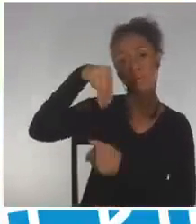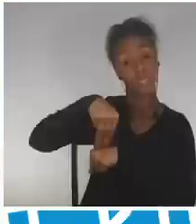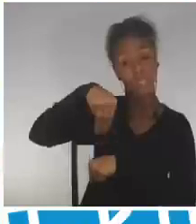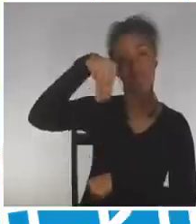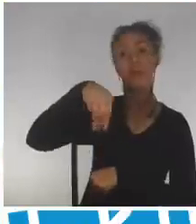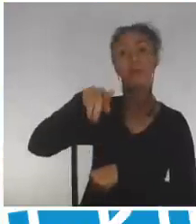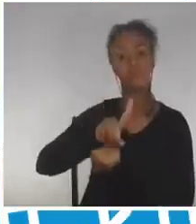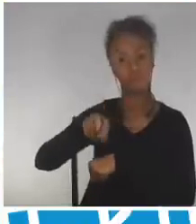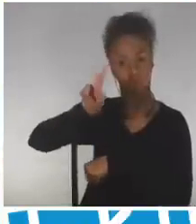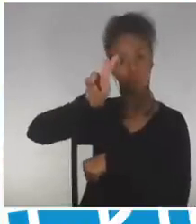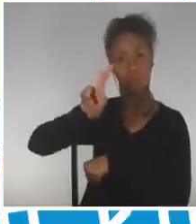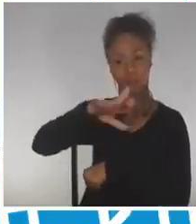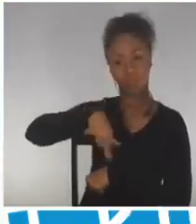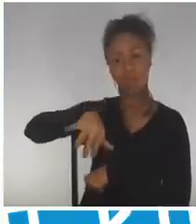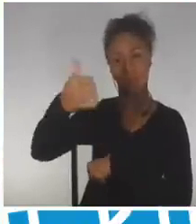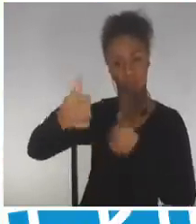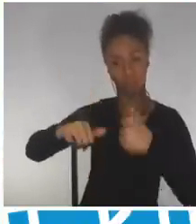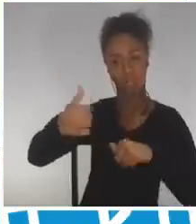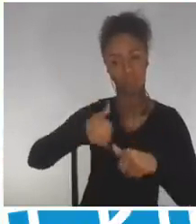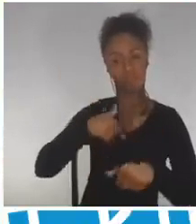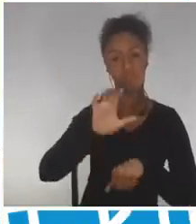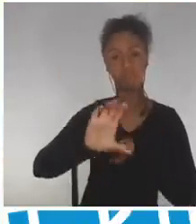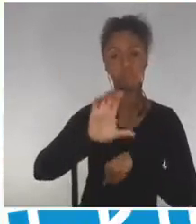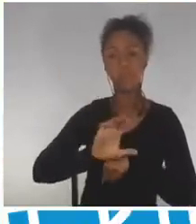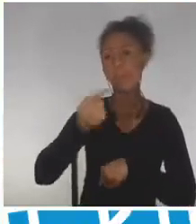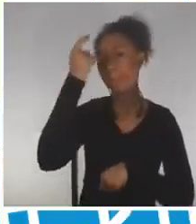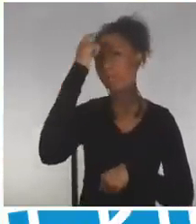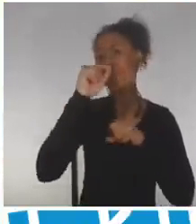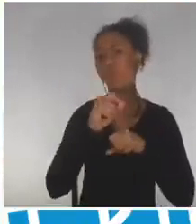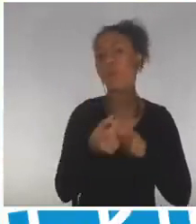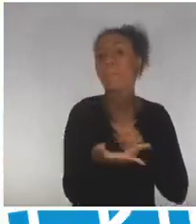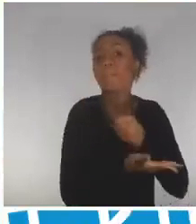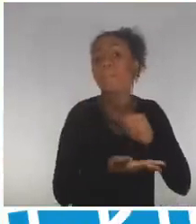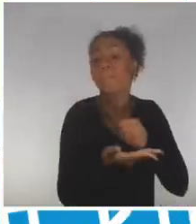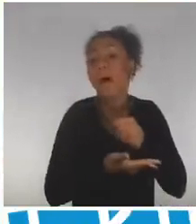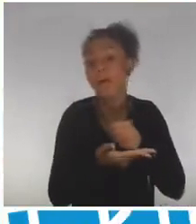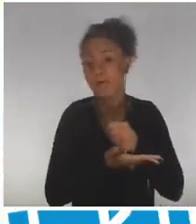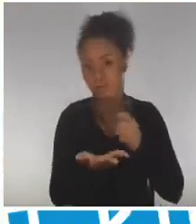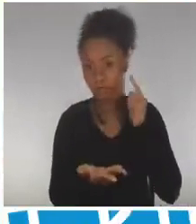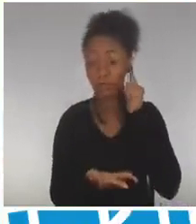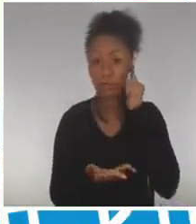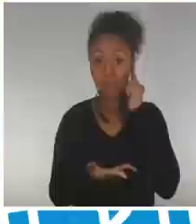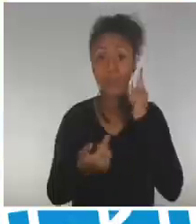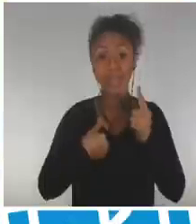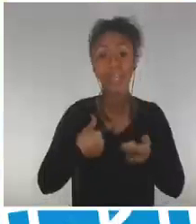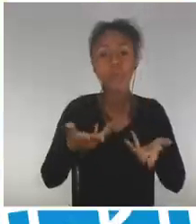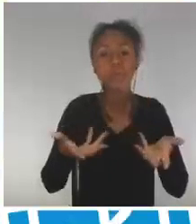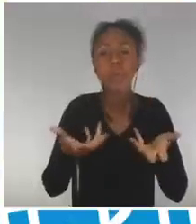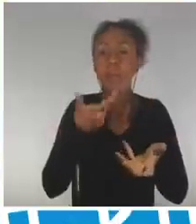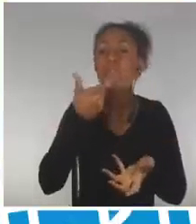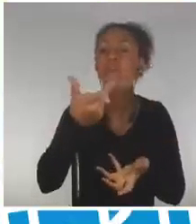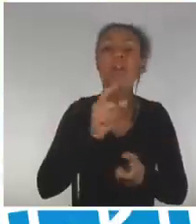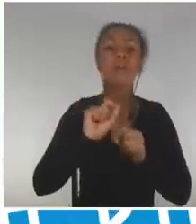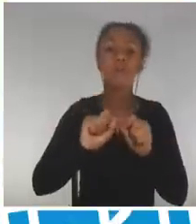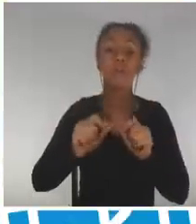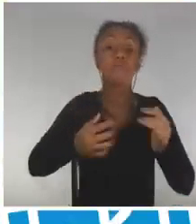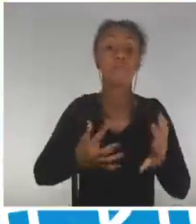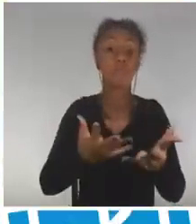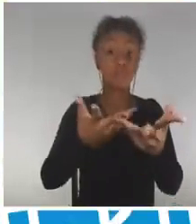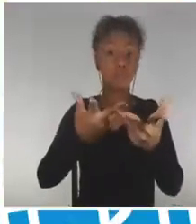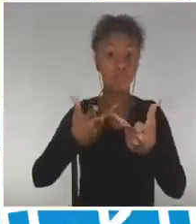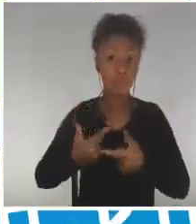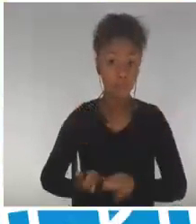os princípios internacionais da avaliação. E eu gostaria, Maria Helena, de encerrar minhas palavras fazendo um convite